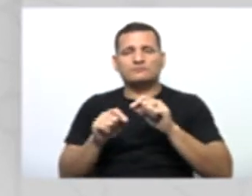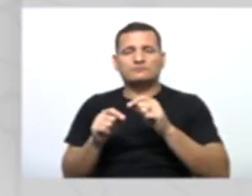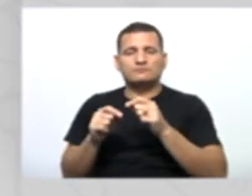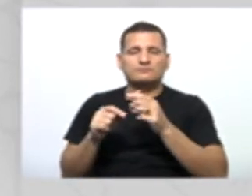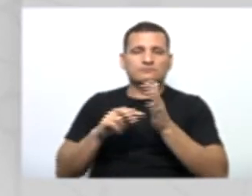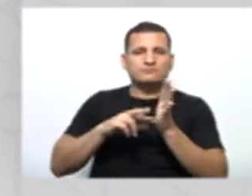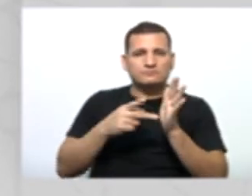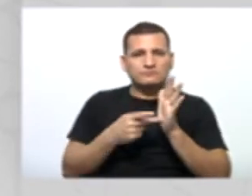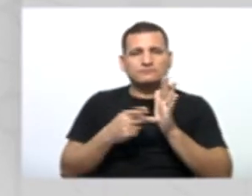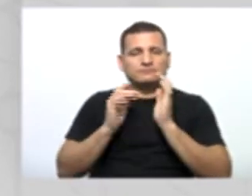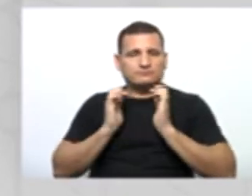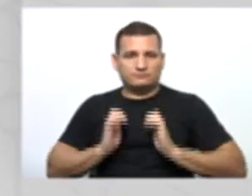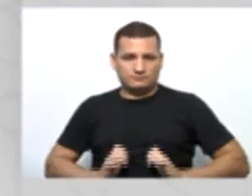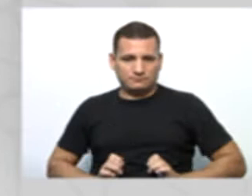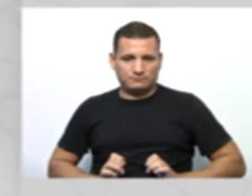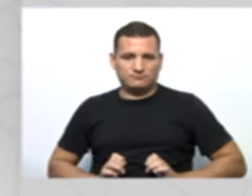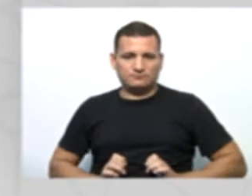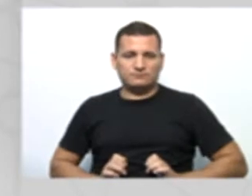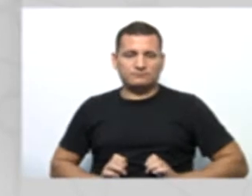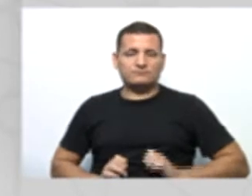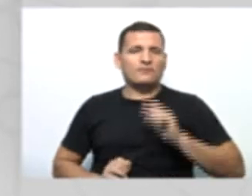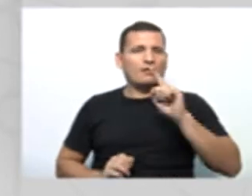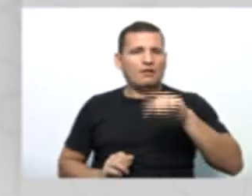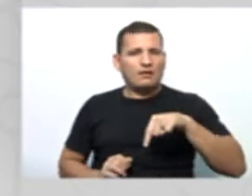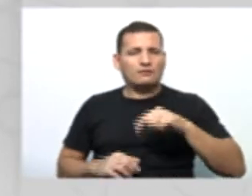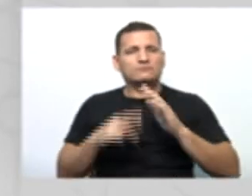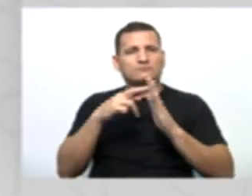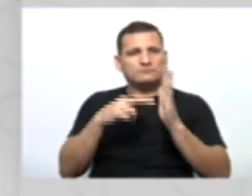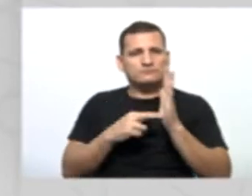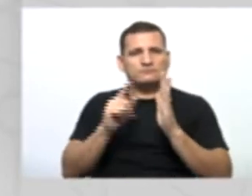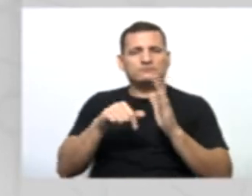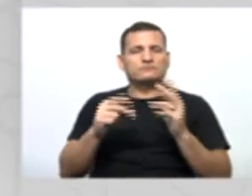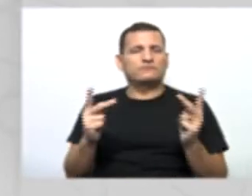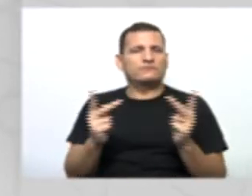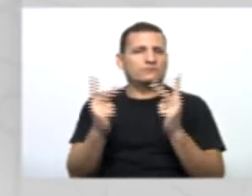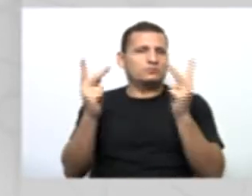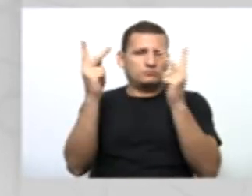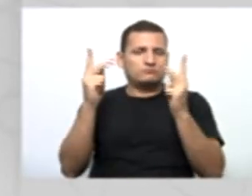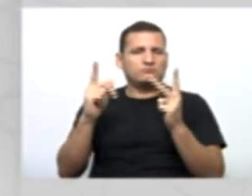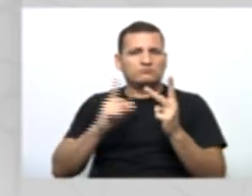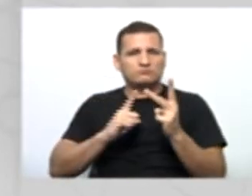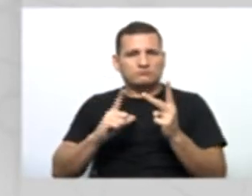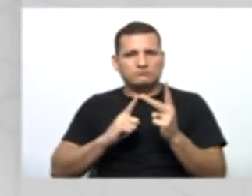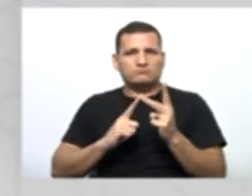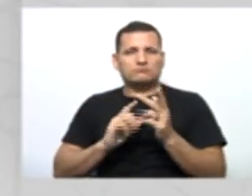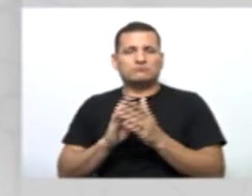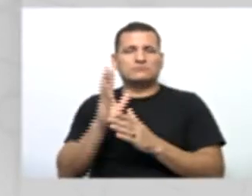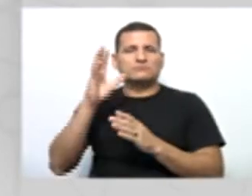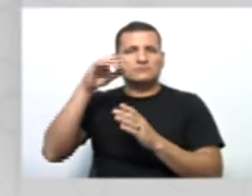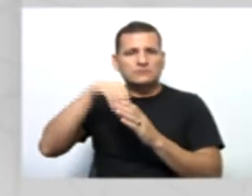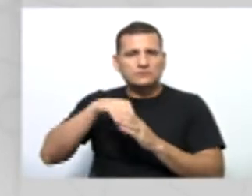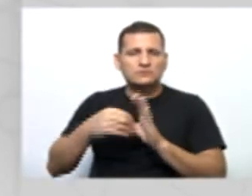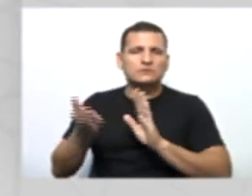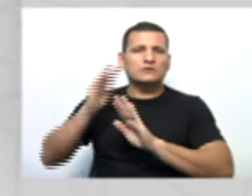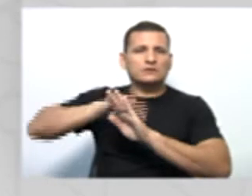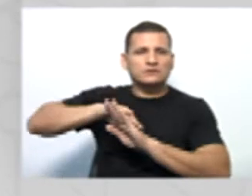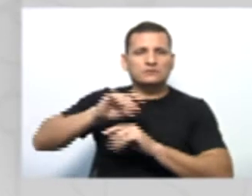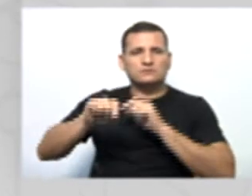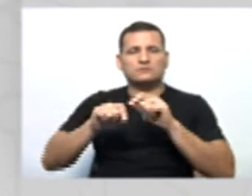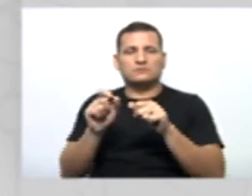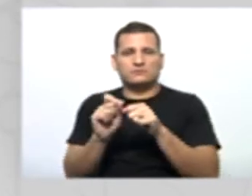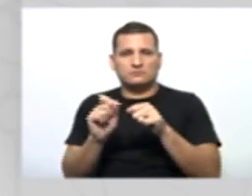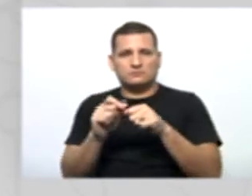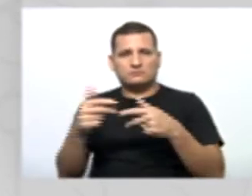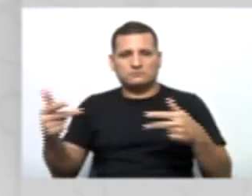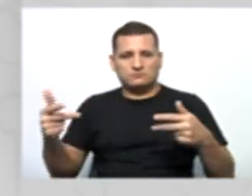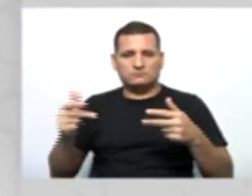significa ser ético, que é esses princípios, esses valores que estão por cima, por trás das nossas ações. Pois